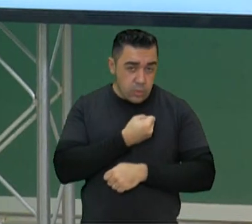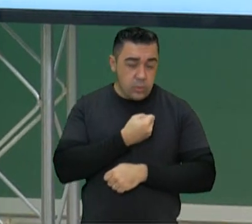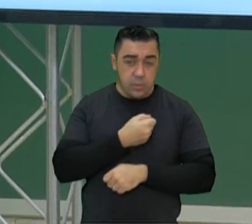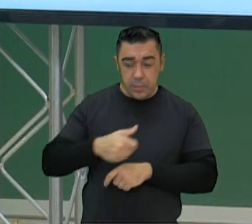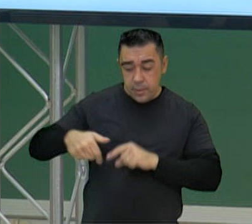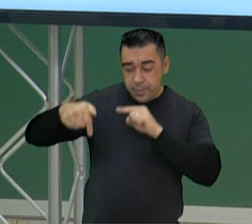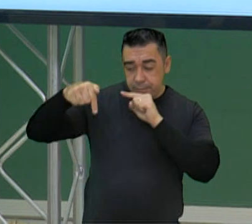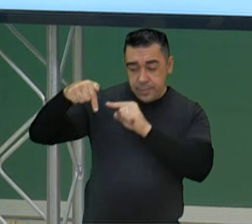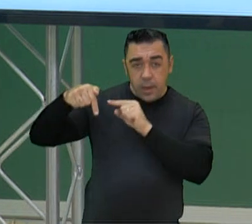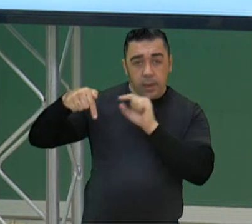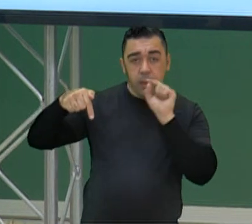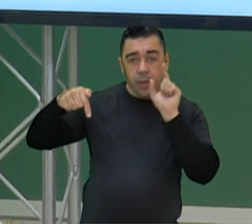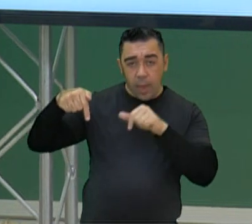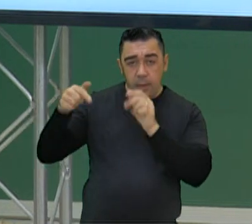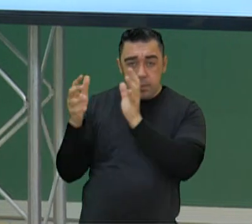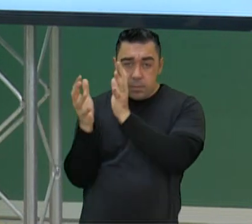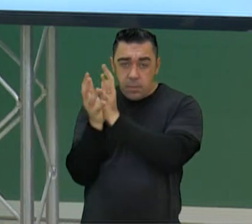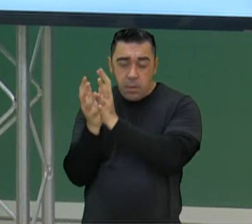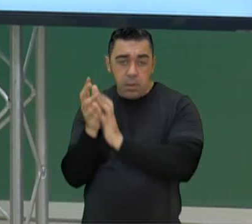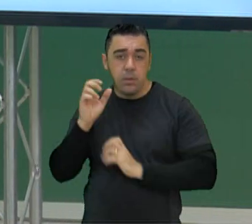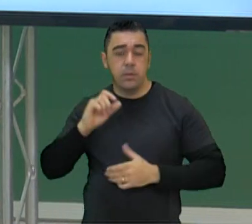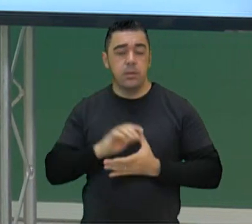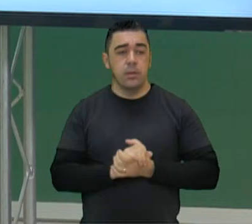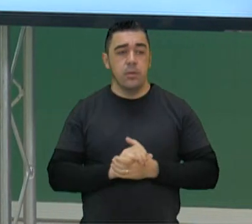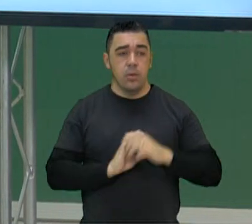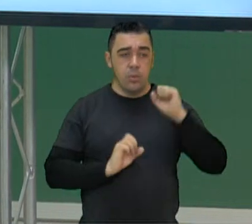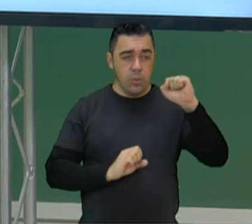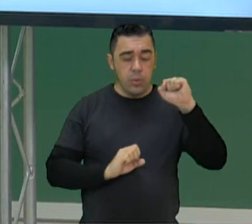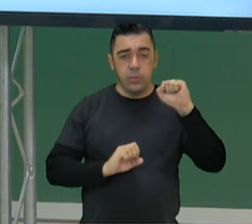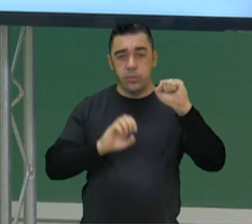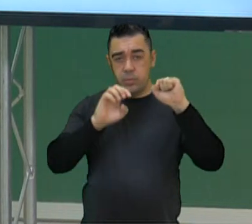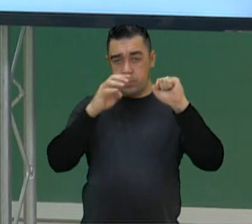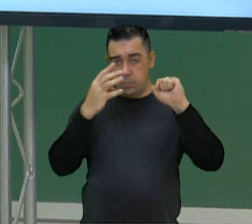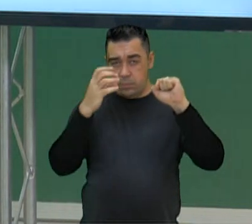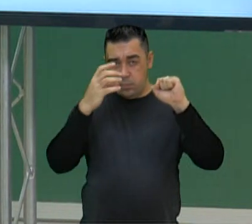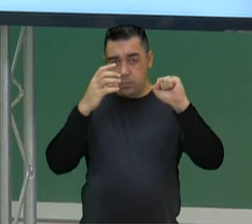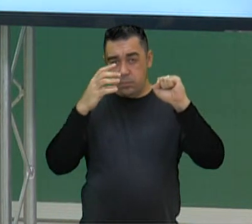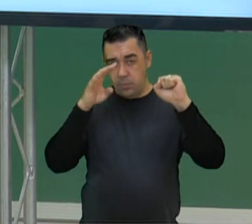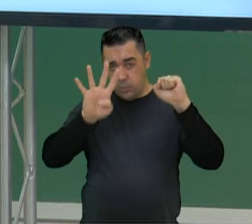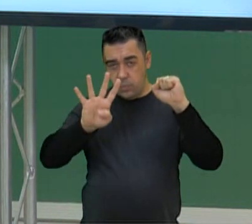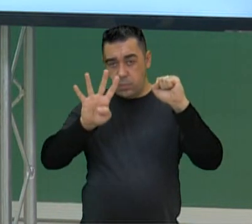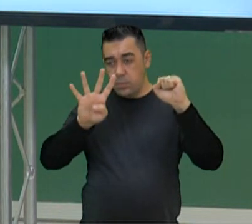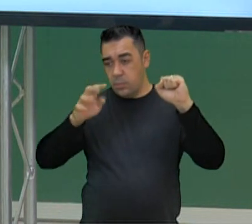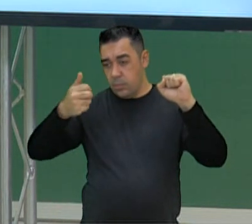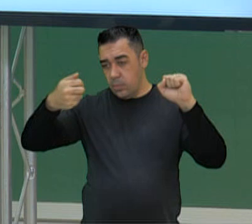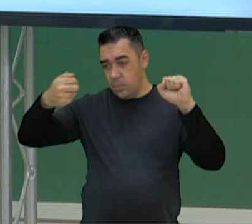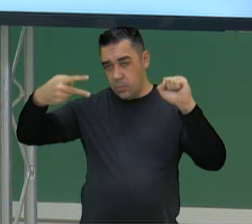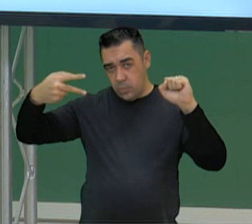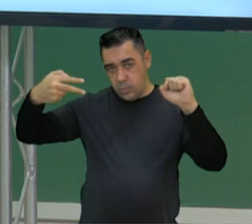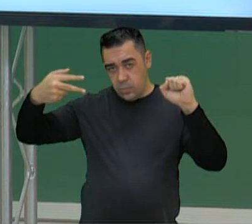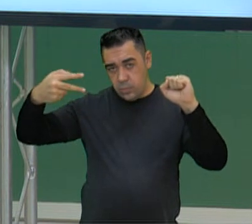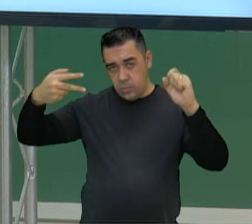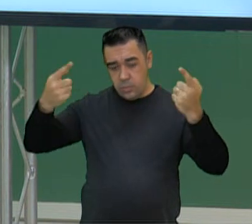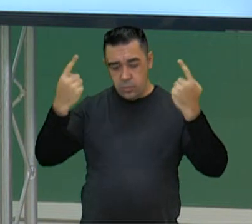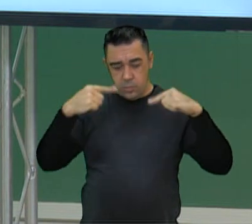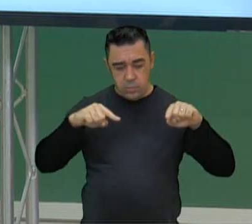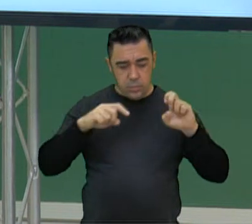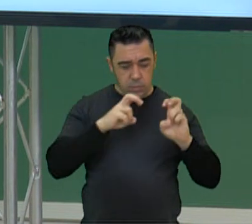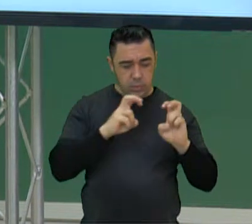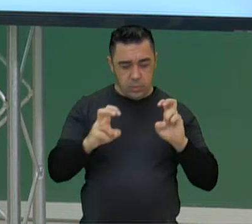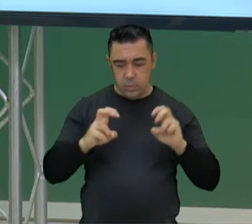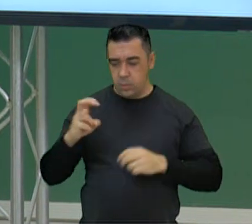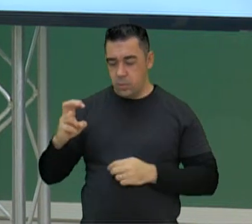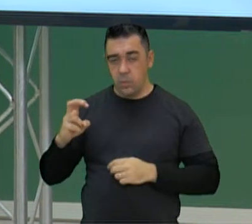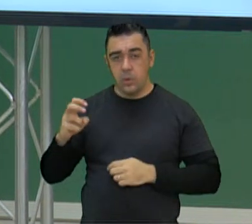não. Então, ele vai dar 8 mais 4, 12, repete-se a parte inferior, 12